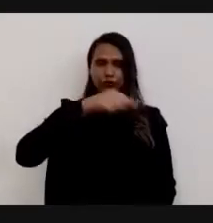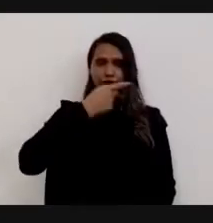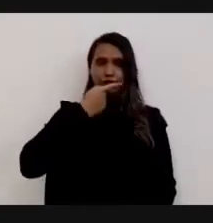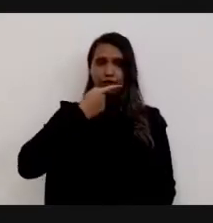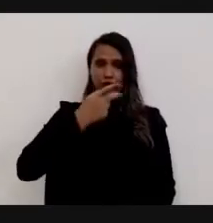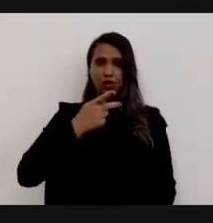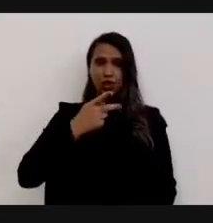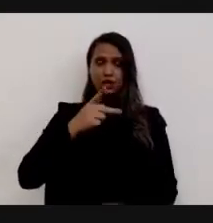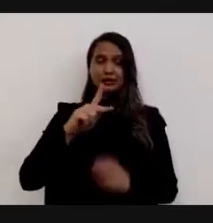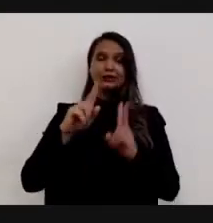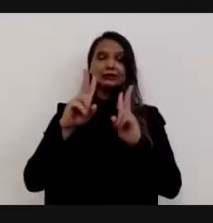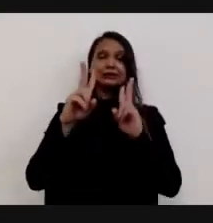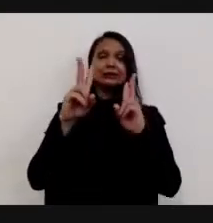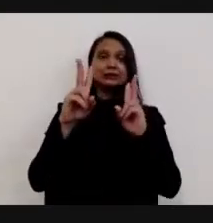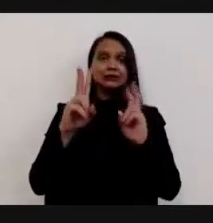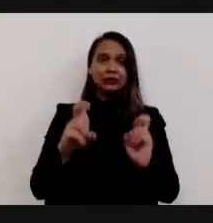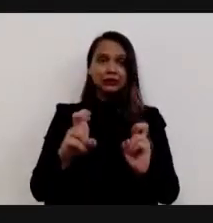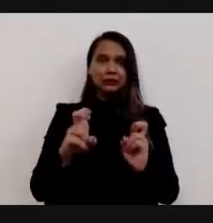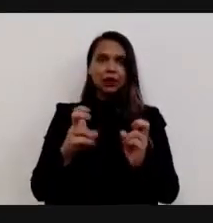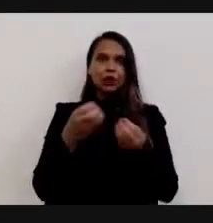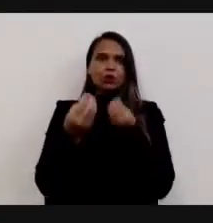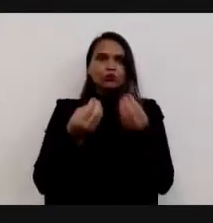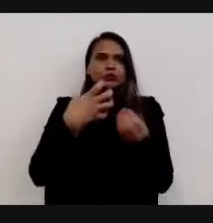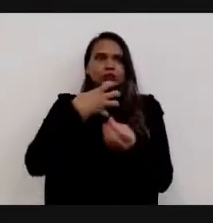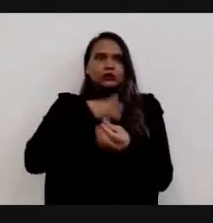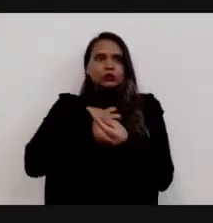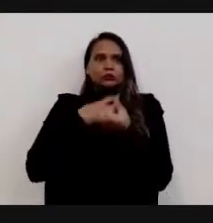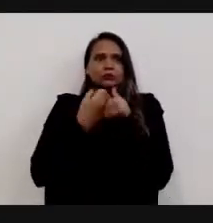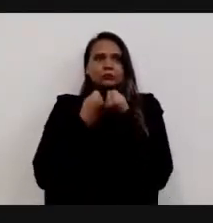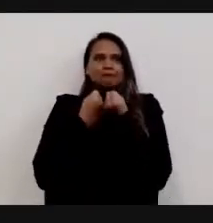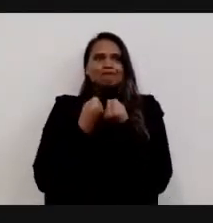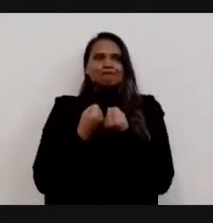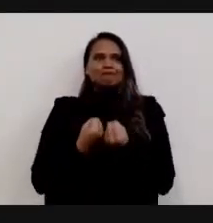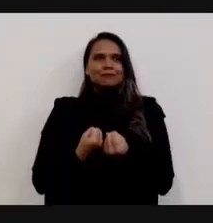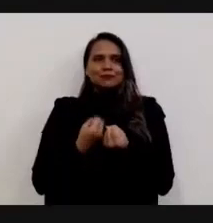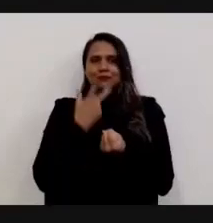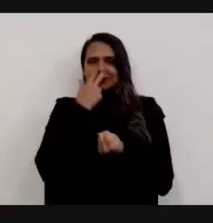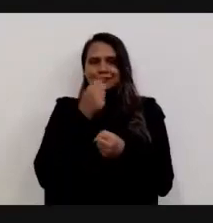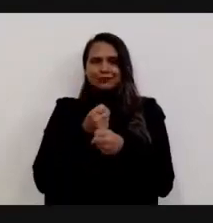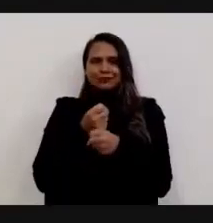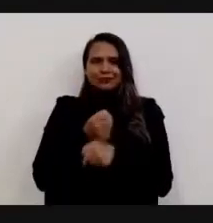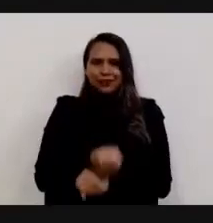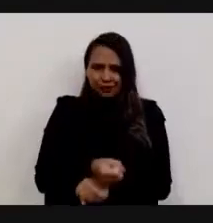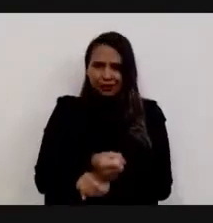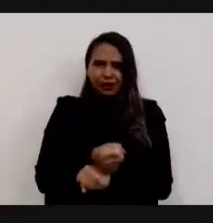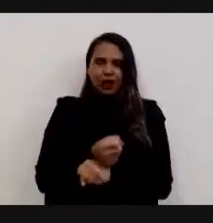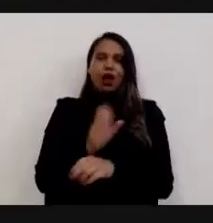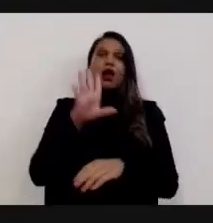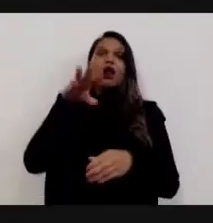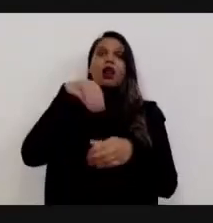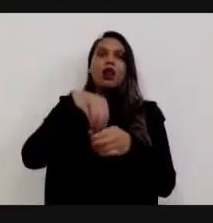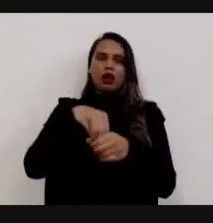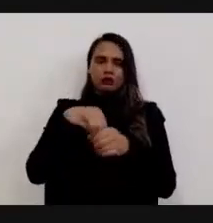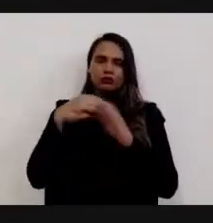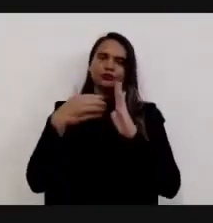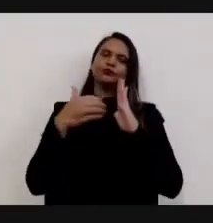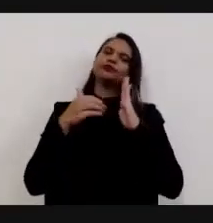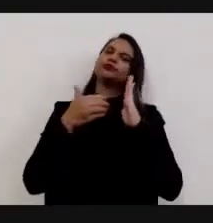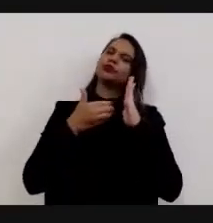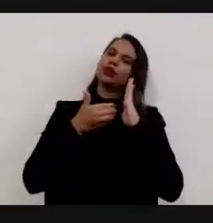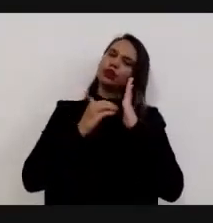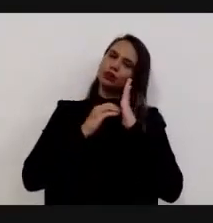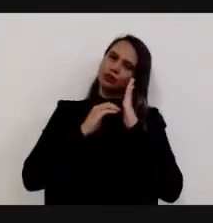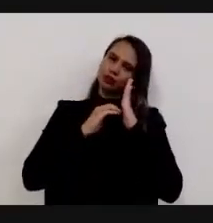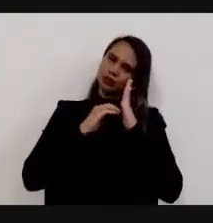do Esgotamento no trabalho da Câmara dos Deputados, inovação na abordagem clínico-organizacional.